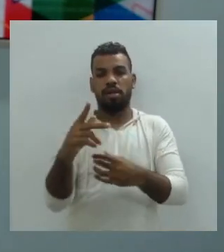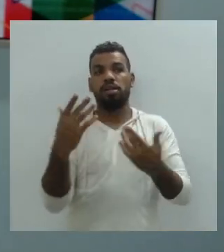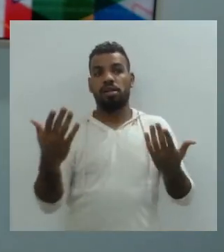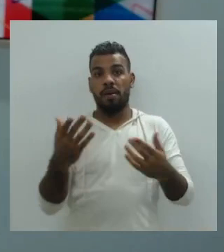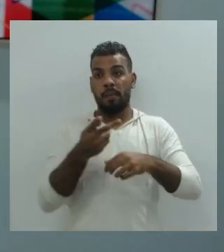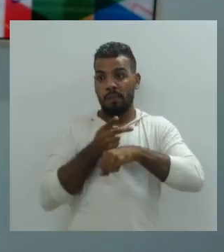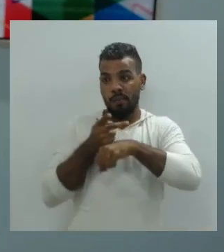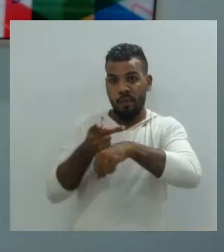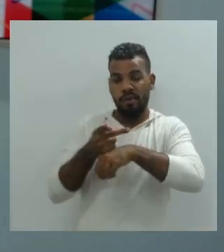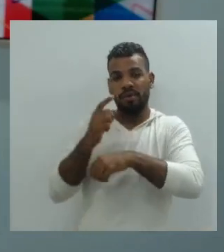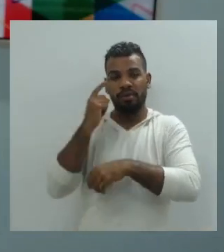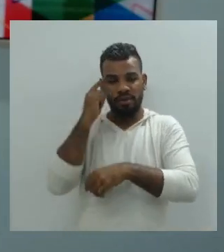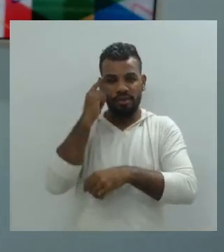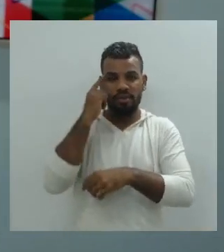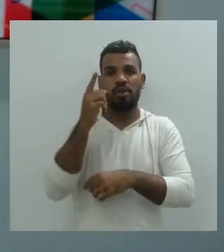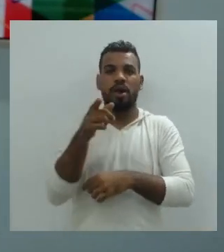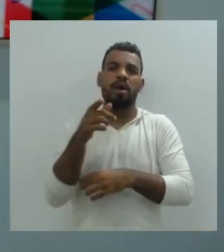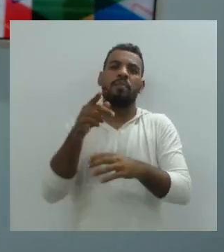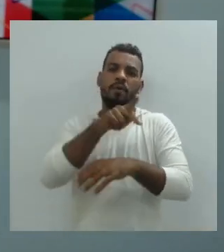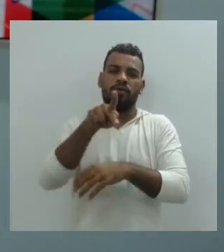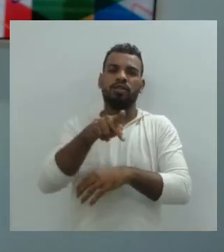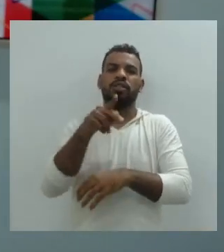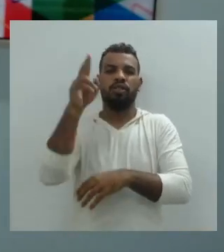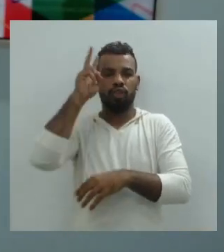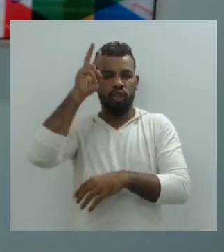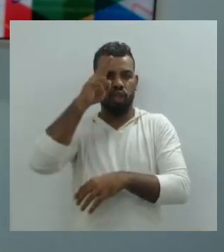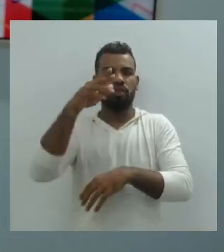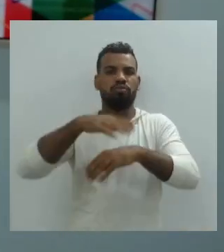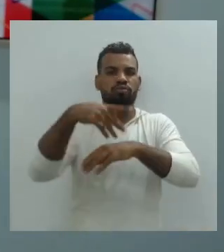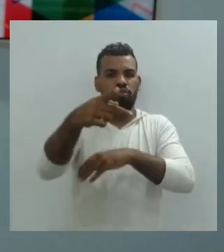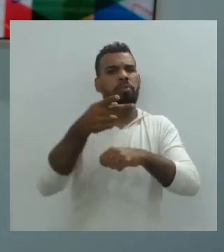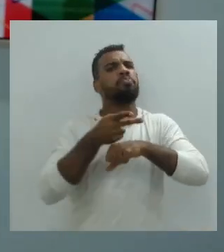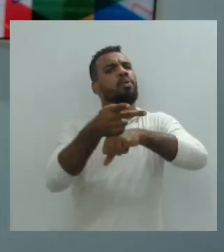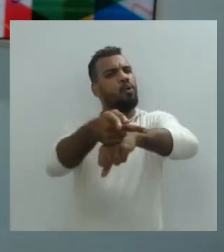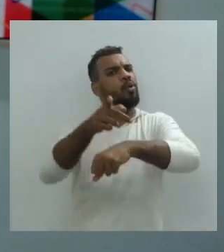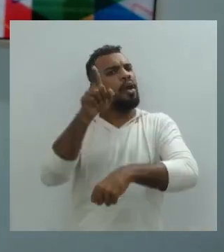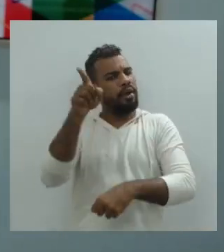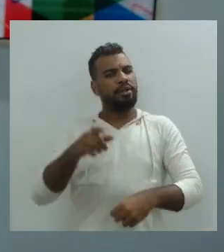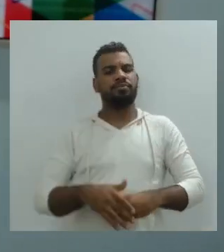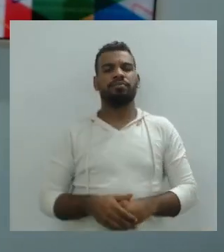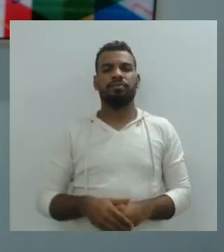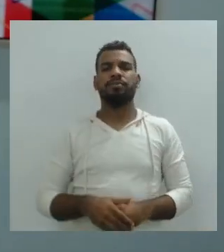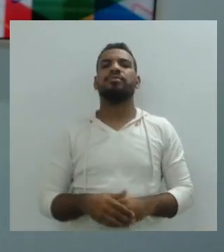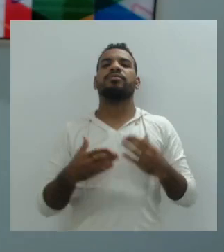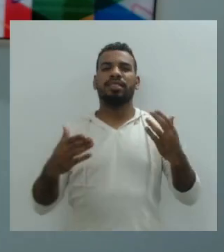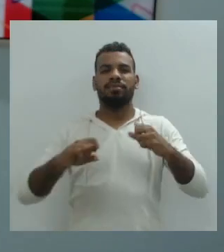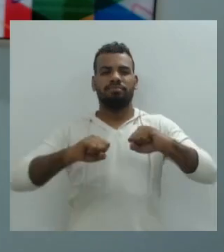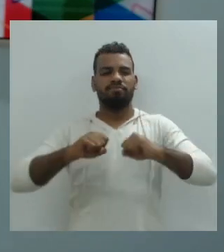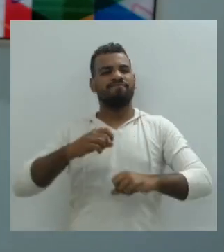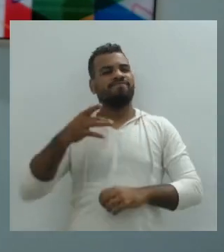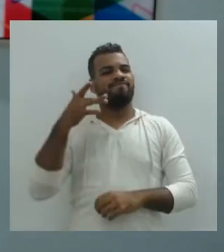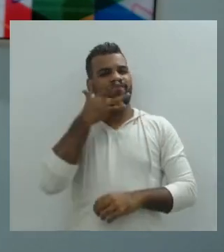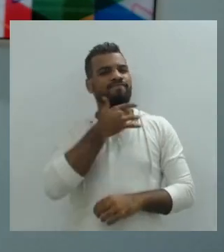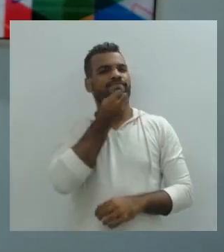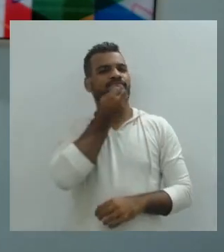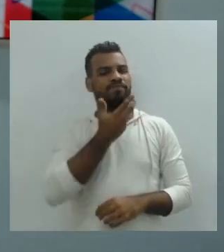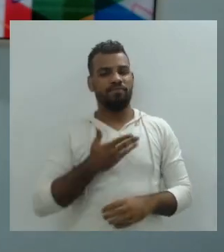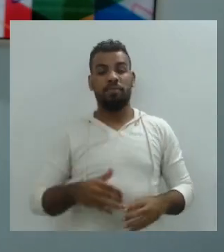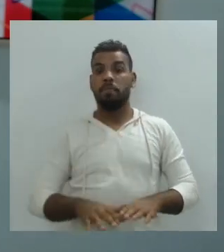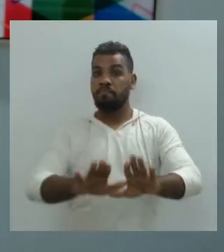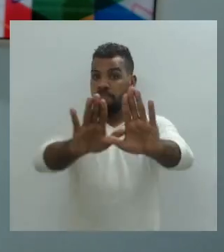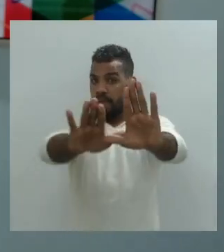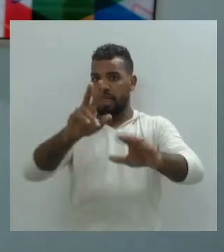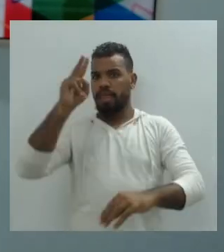Fera ou o Fera, que é seu professor ou professora de História. Garanto que será um debate bem interessante.